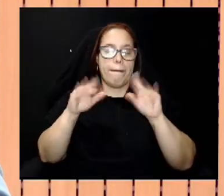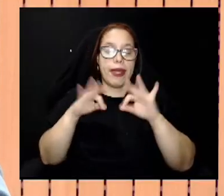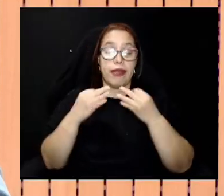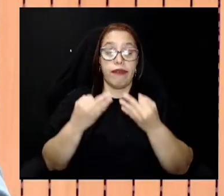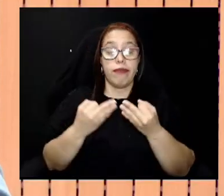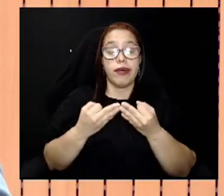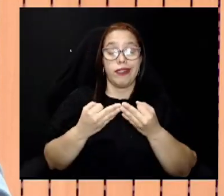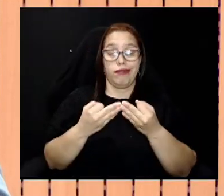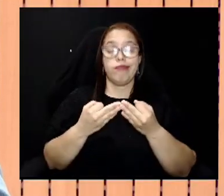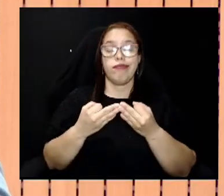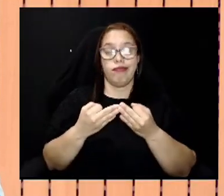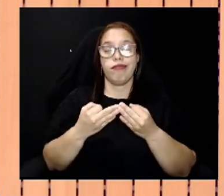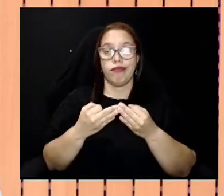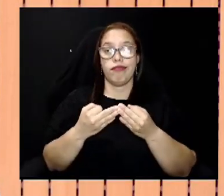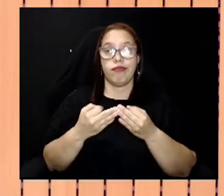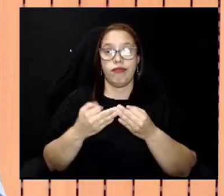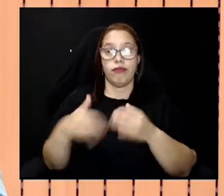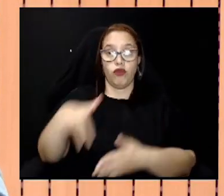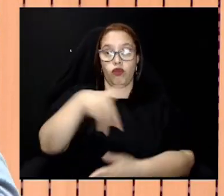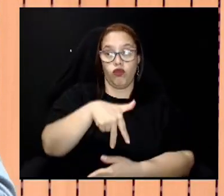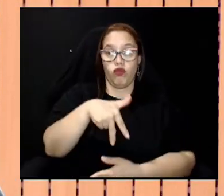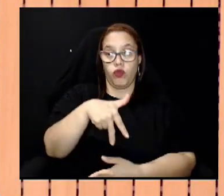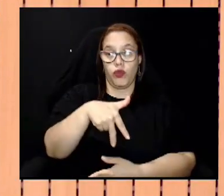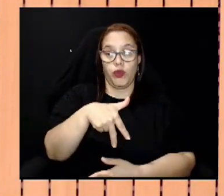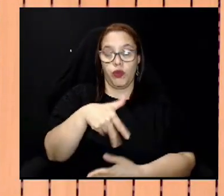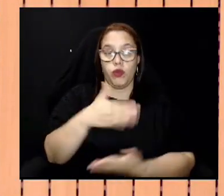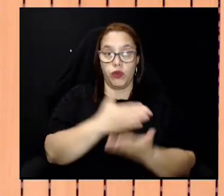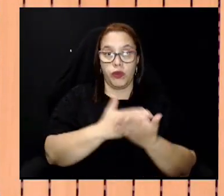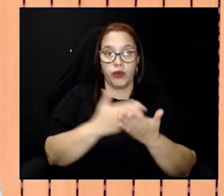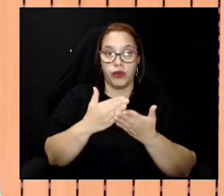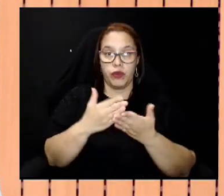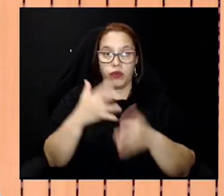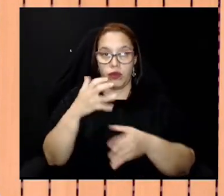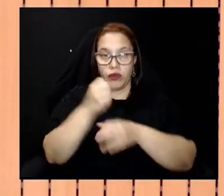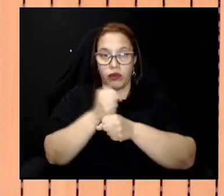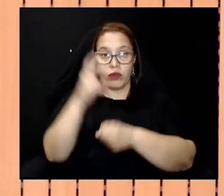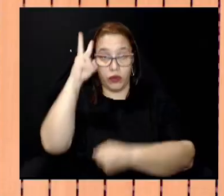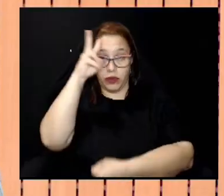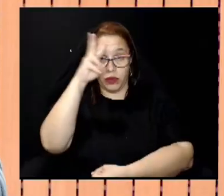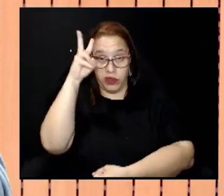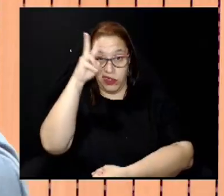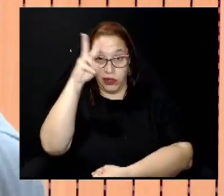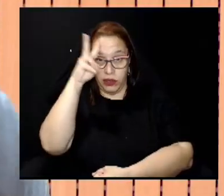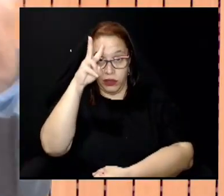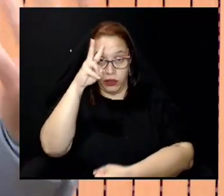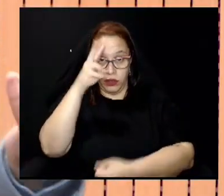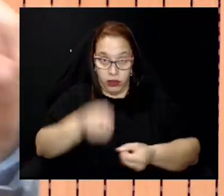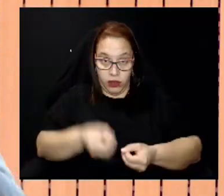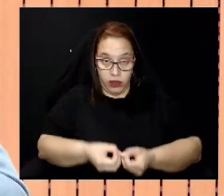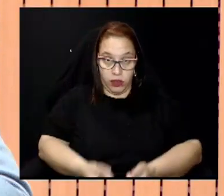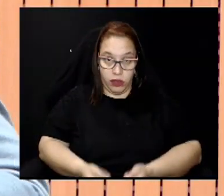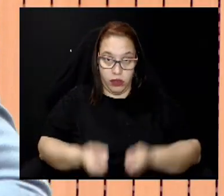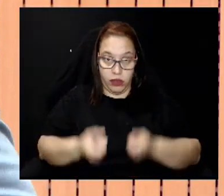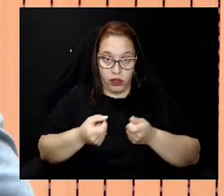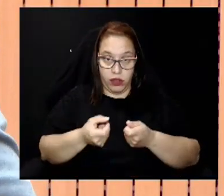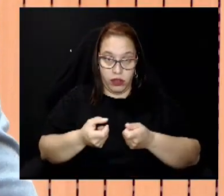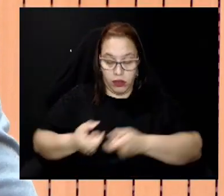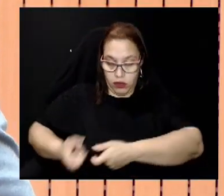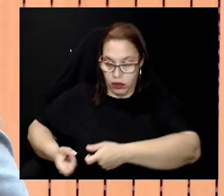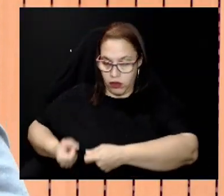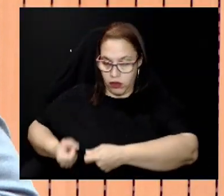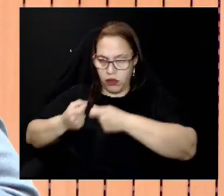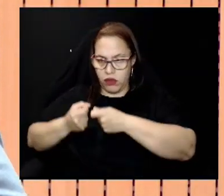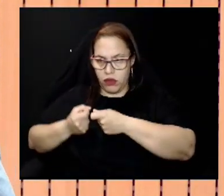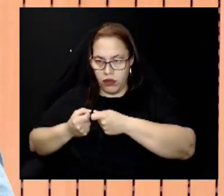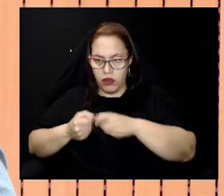mulher integra. Então, quando a gente começa a somar histórias, câncer de ovário, câncer de mama, câncer de próstata